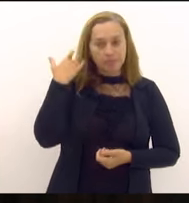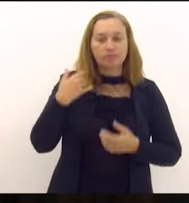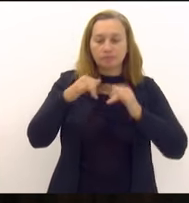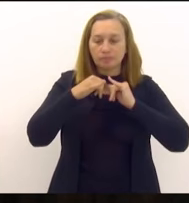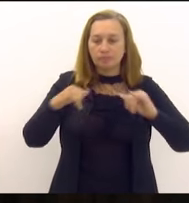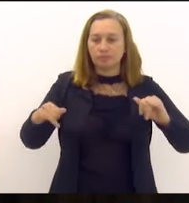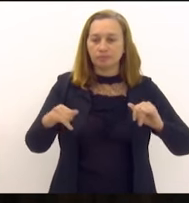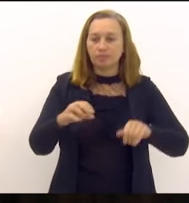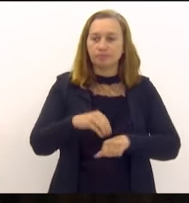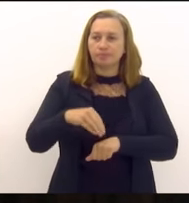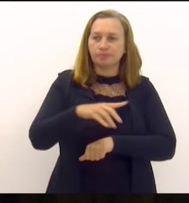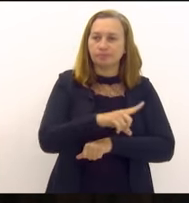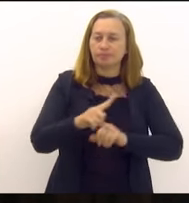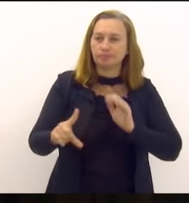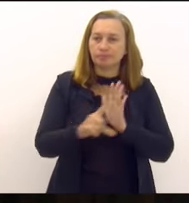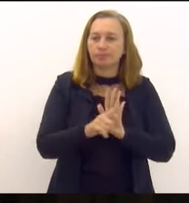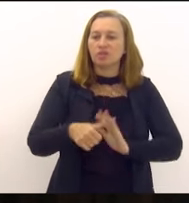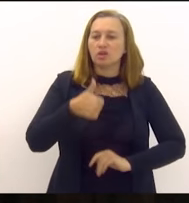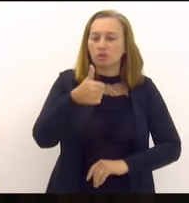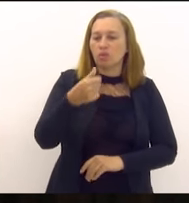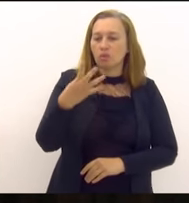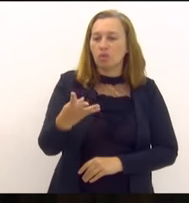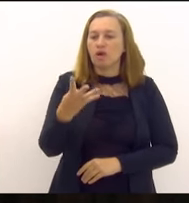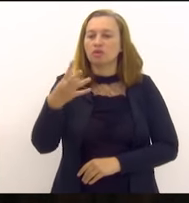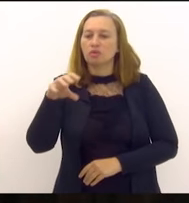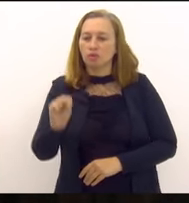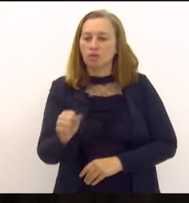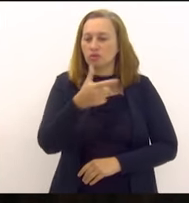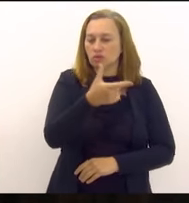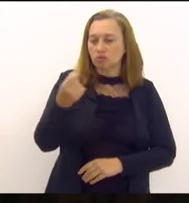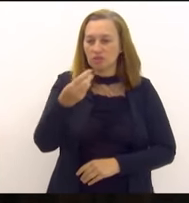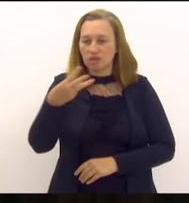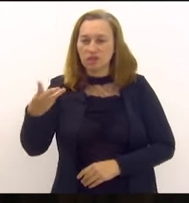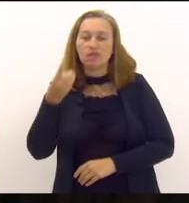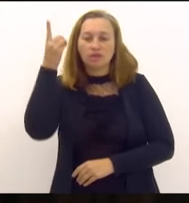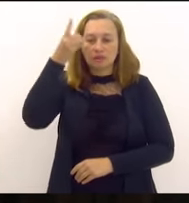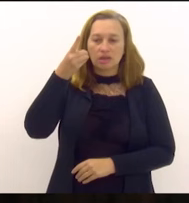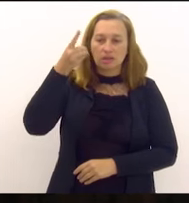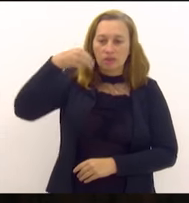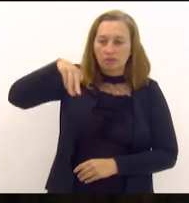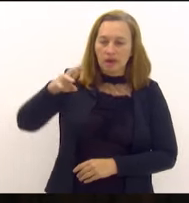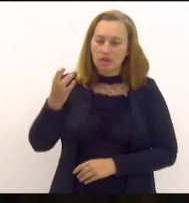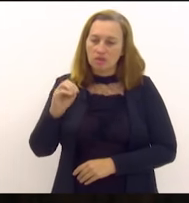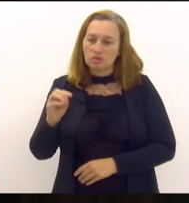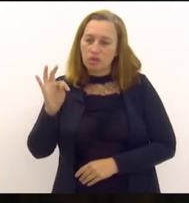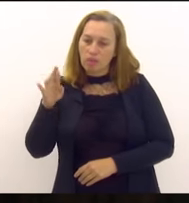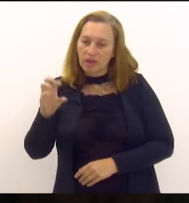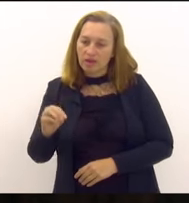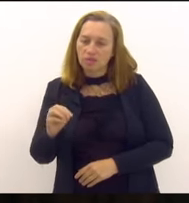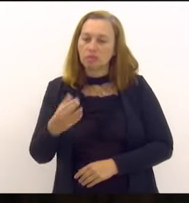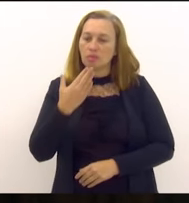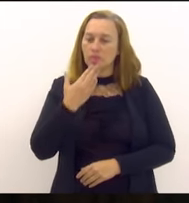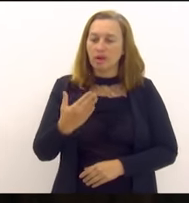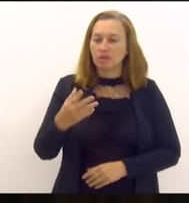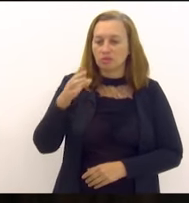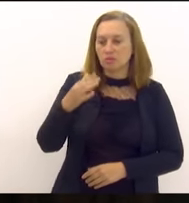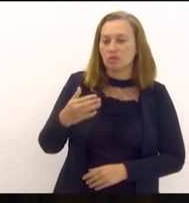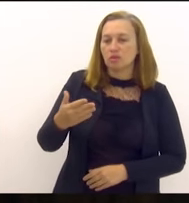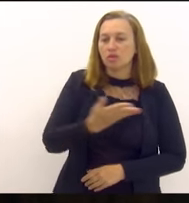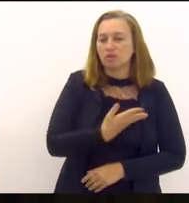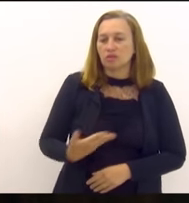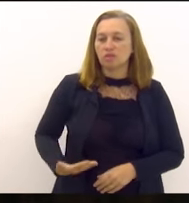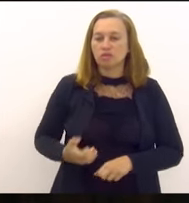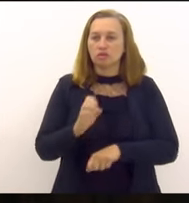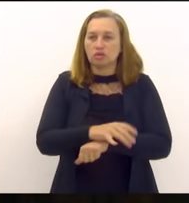Anuncio indicação legislativa número 148/2023, de autoria do deputado Márcio Galberto, que solicita ao excelentíssimo governador do estado do